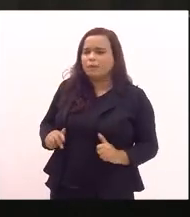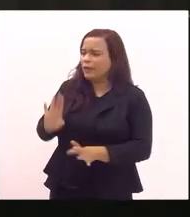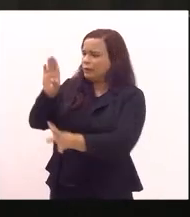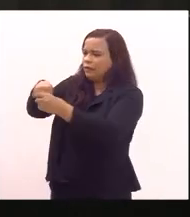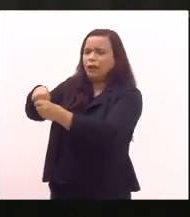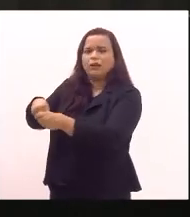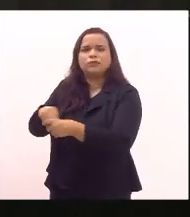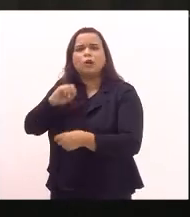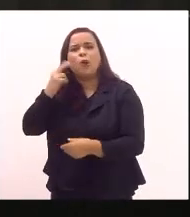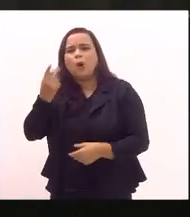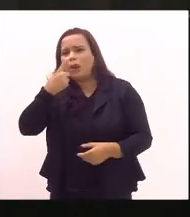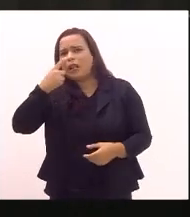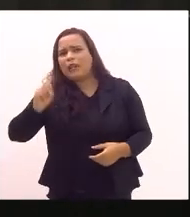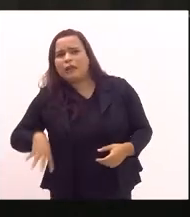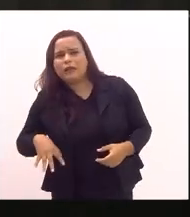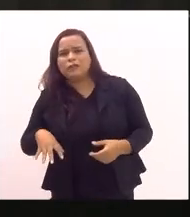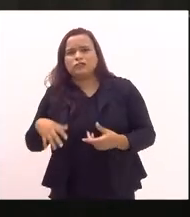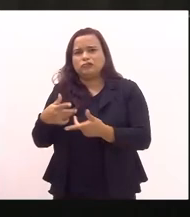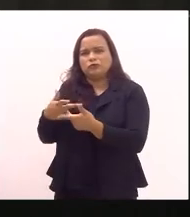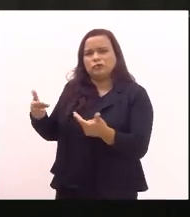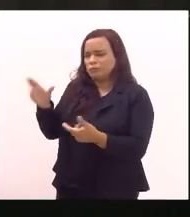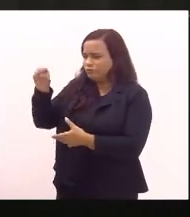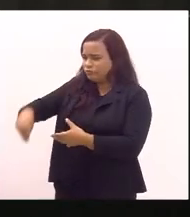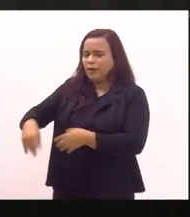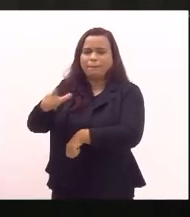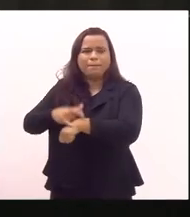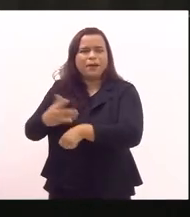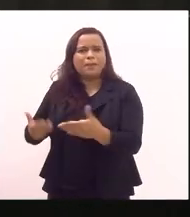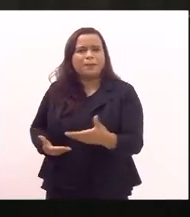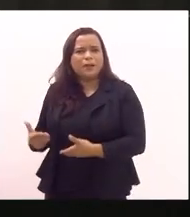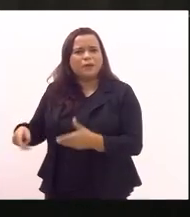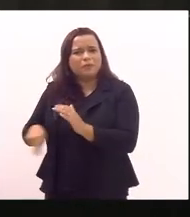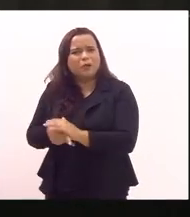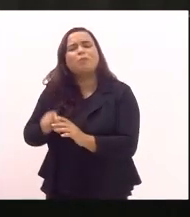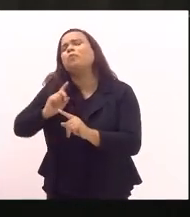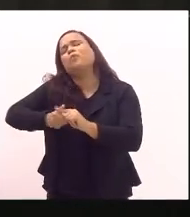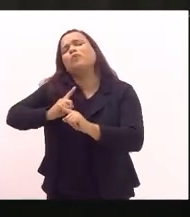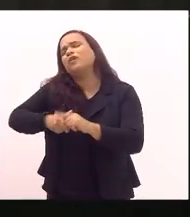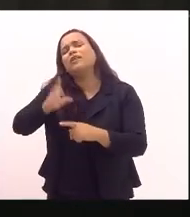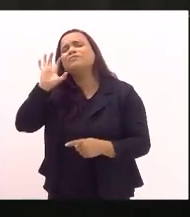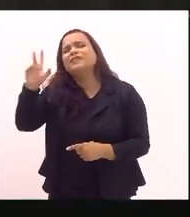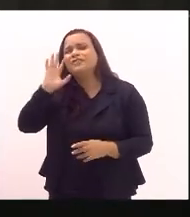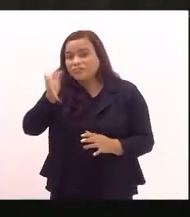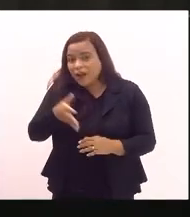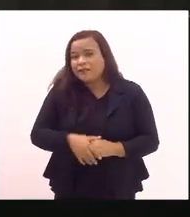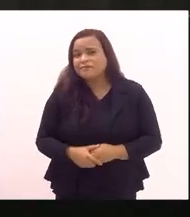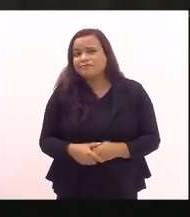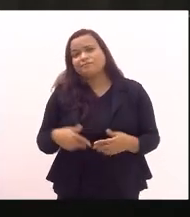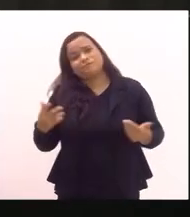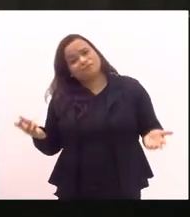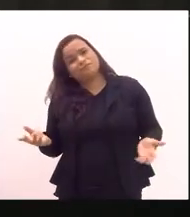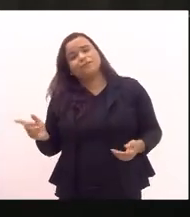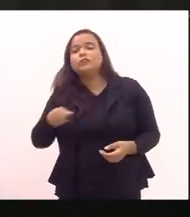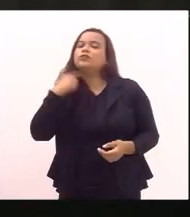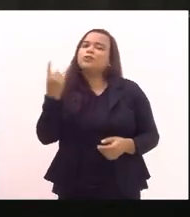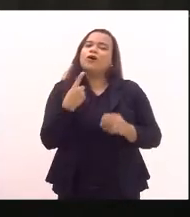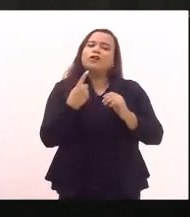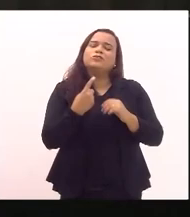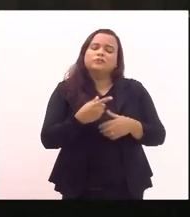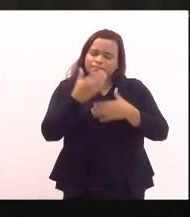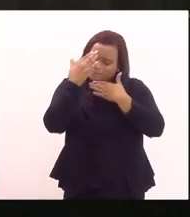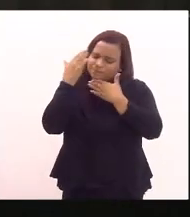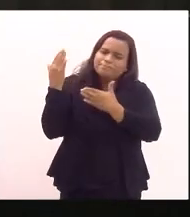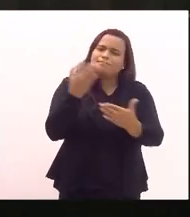ou lixo né descartado naquele lugar né a gente Saúda os que vieram antes